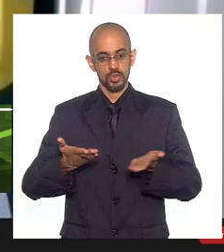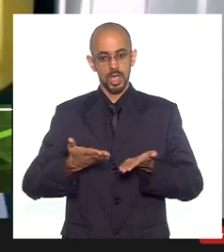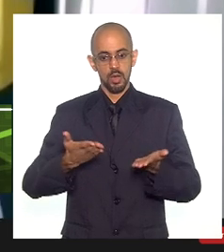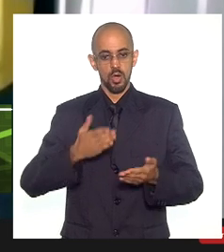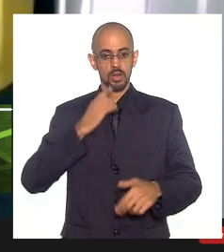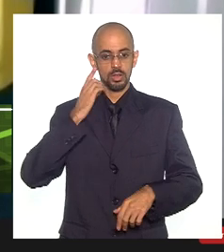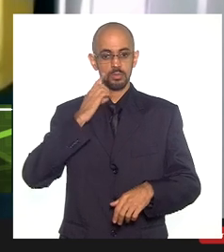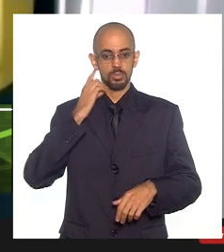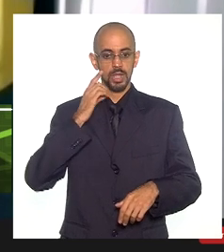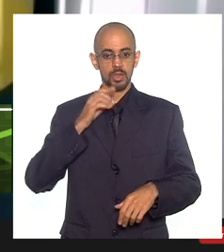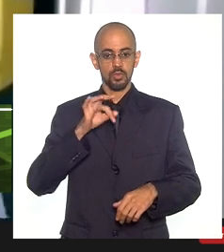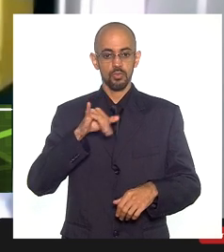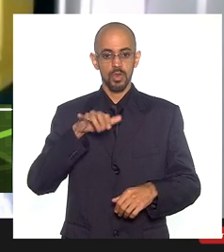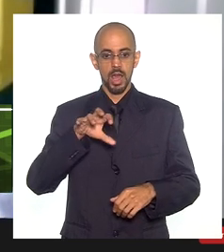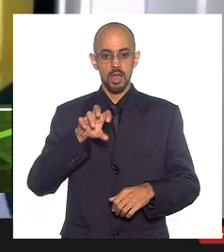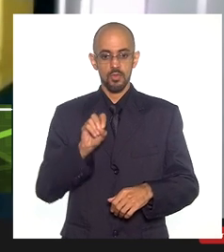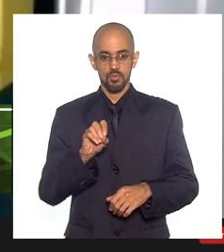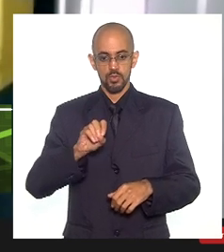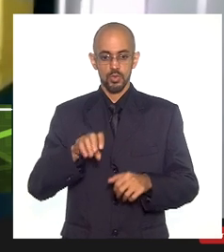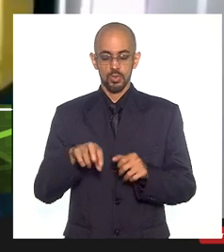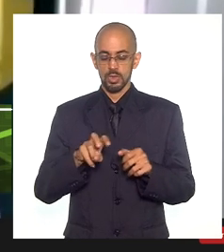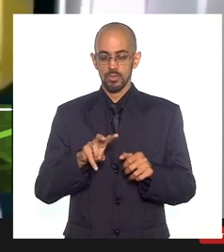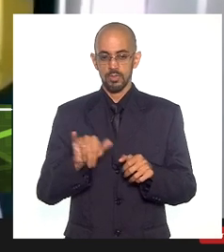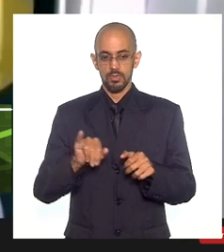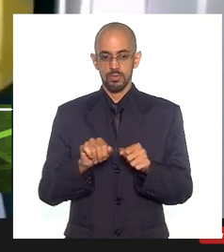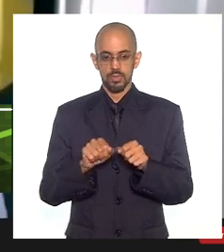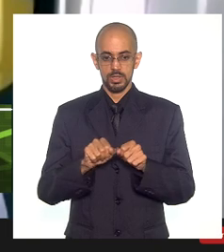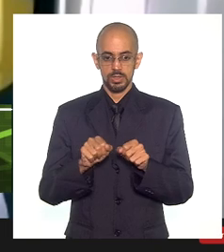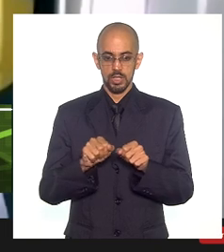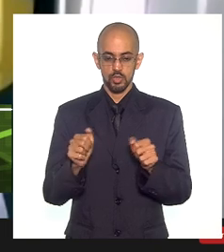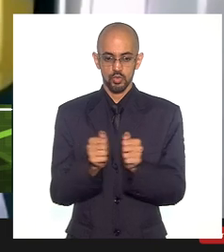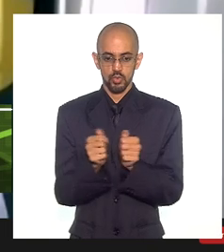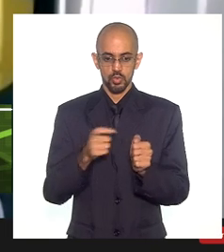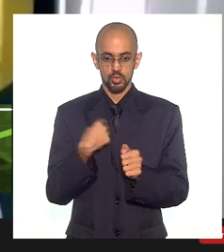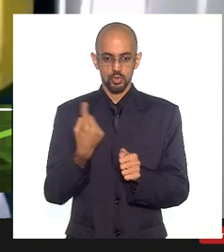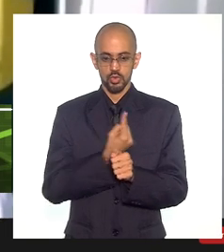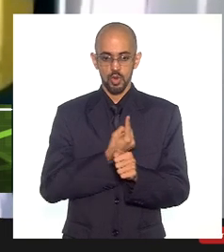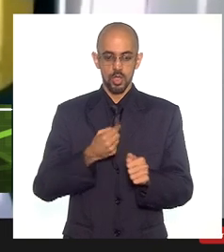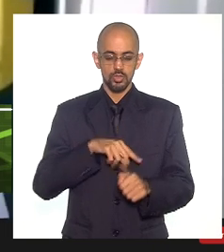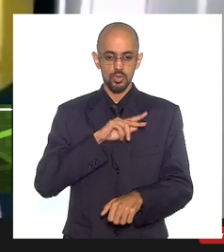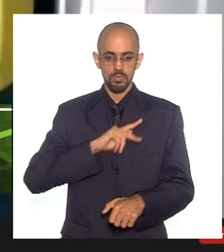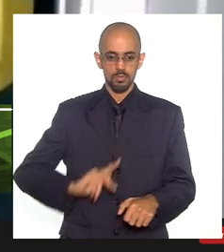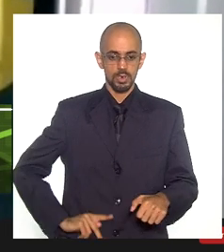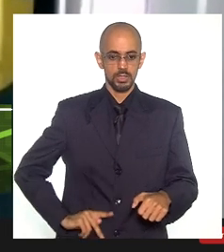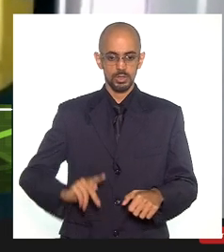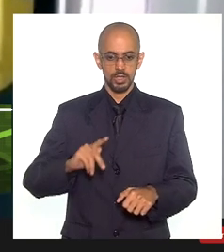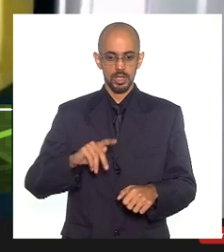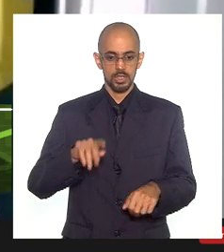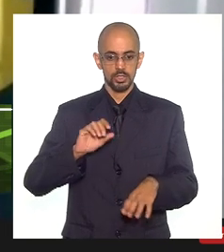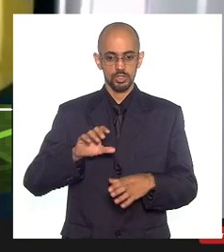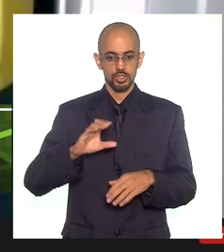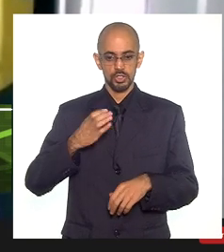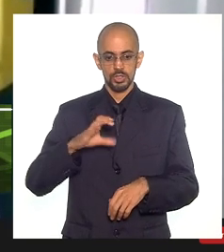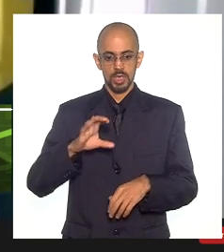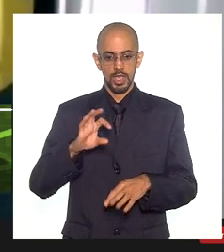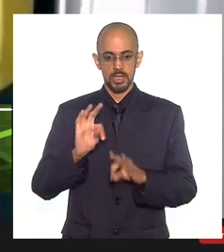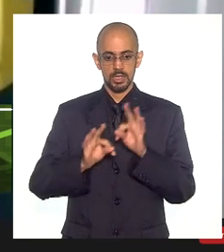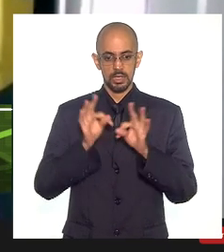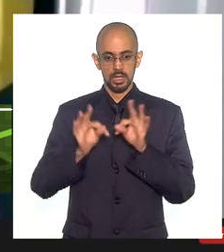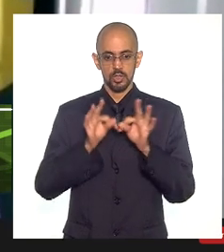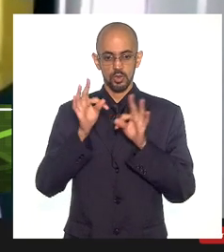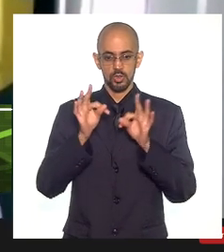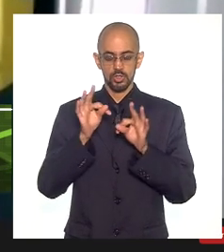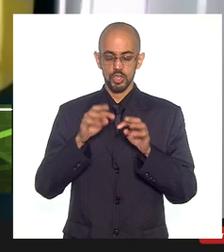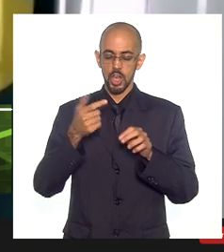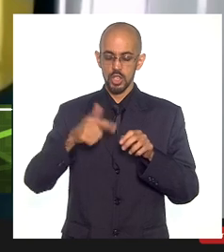Serafini, que promove conosco, como presidente da Comissão de Educação, já que eu presido da Comissão de Ciência e Tecnologia, mais